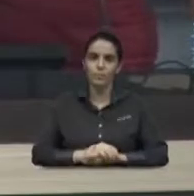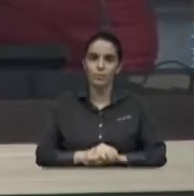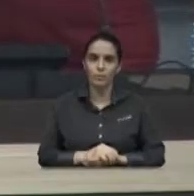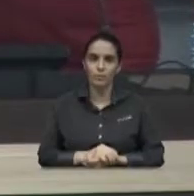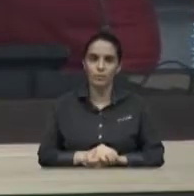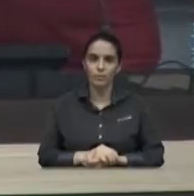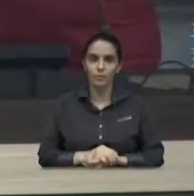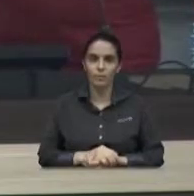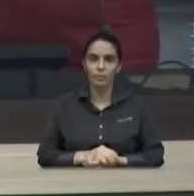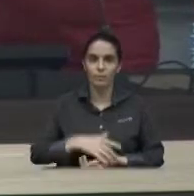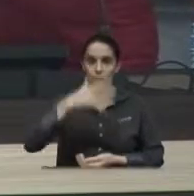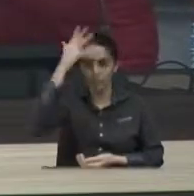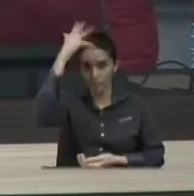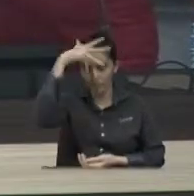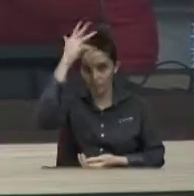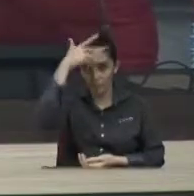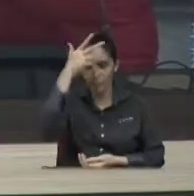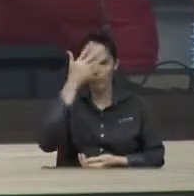amizade